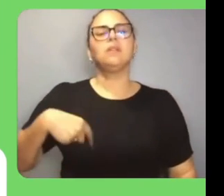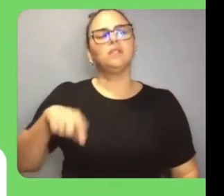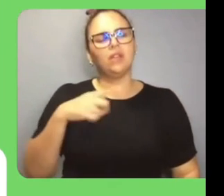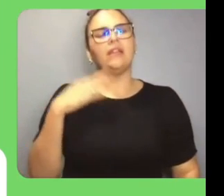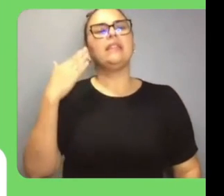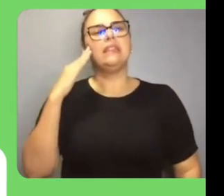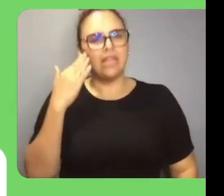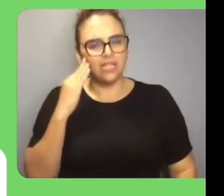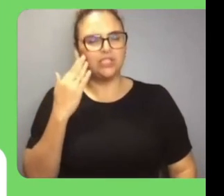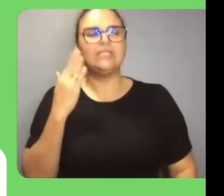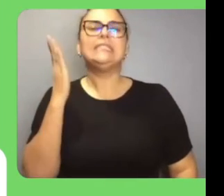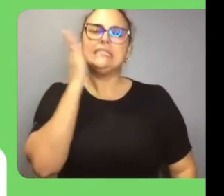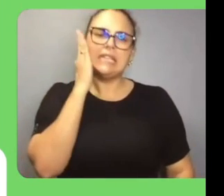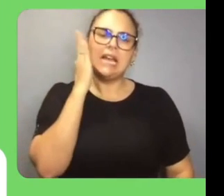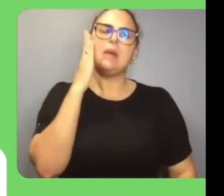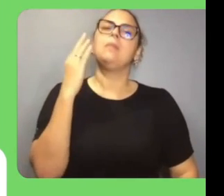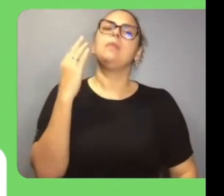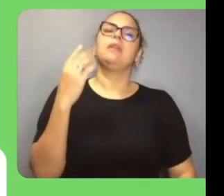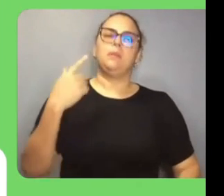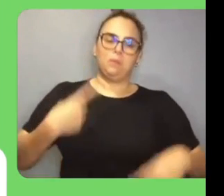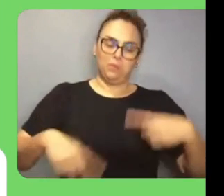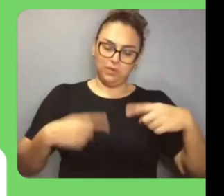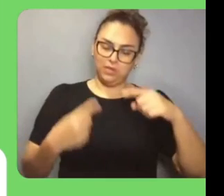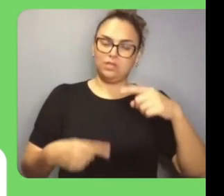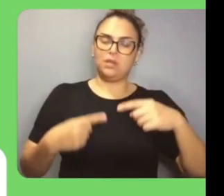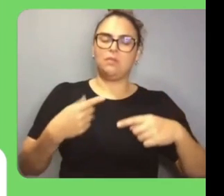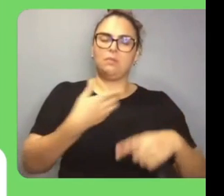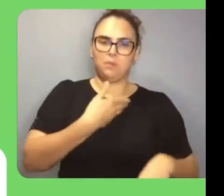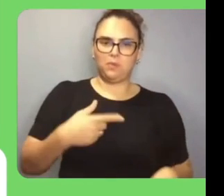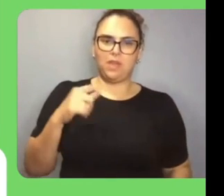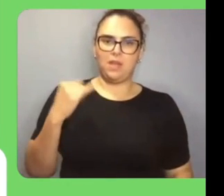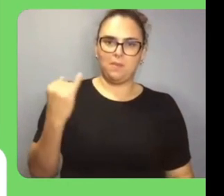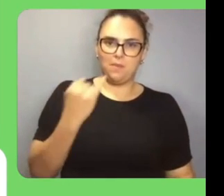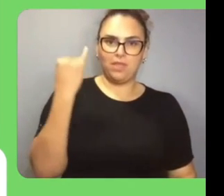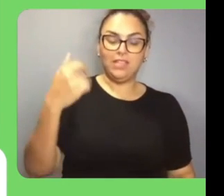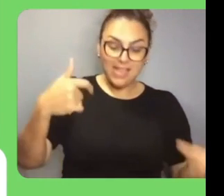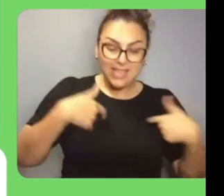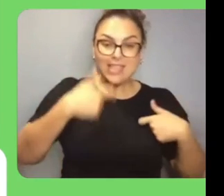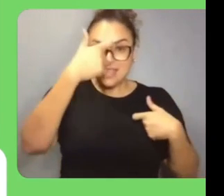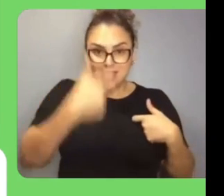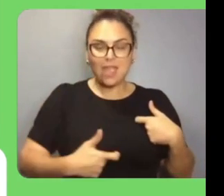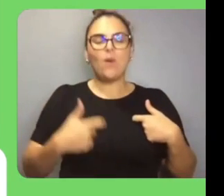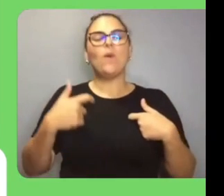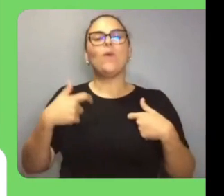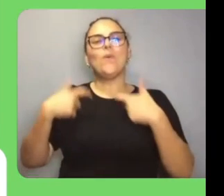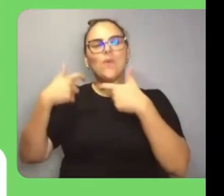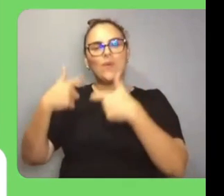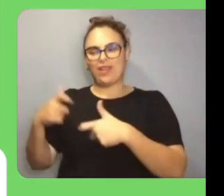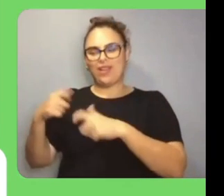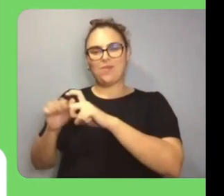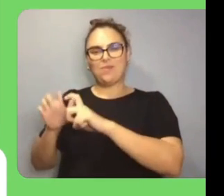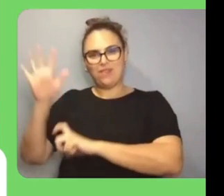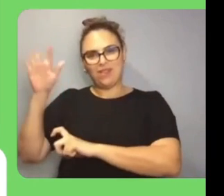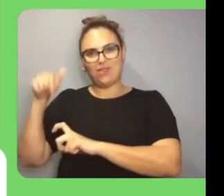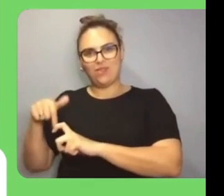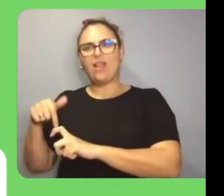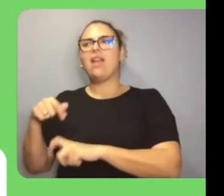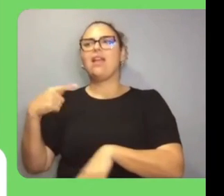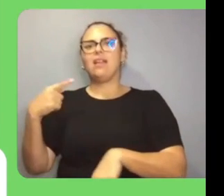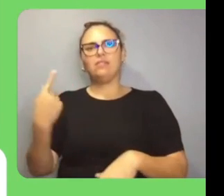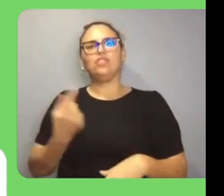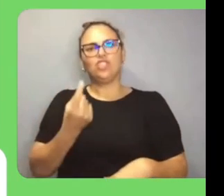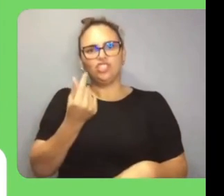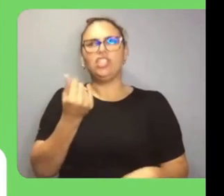importância das políticas públicas, e eu falo muito do meu lugar enquanto Perifacom. É importante fazer a grana circular